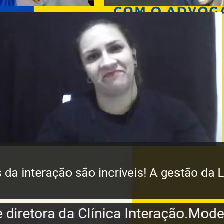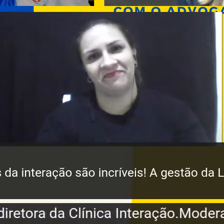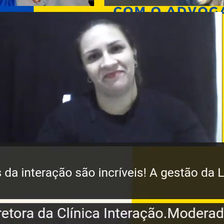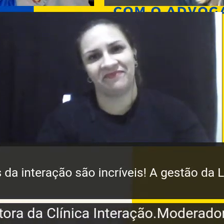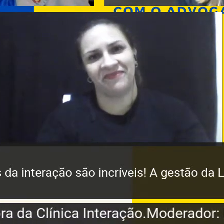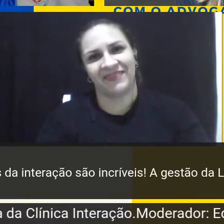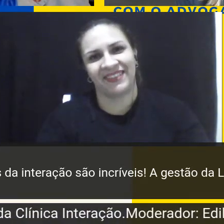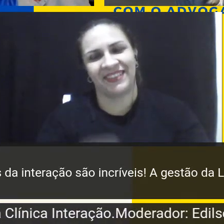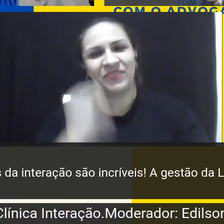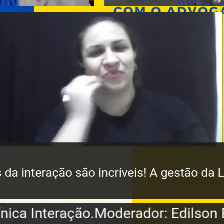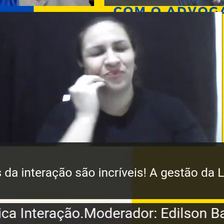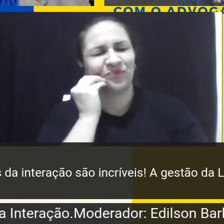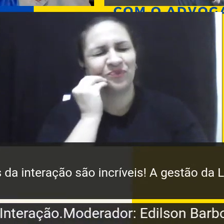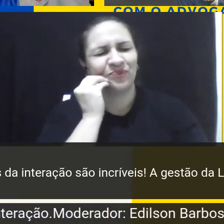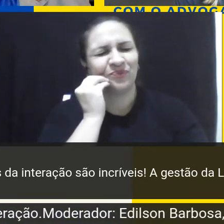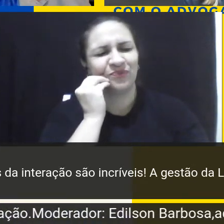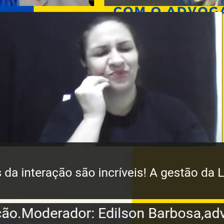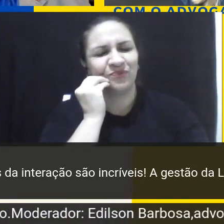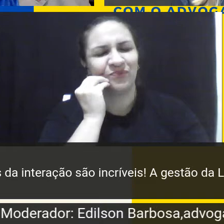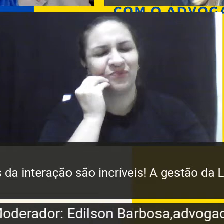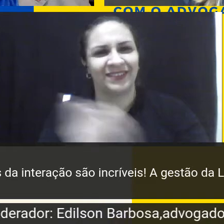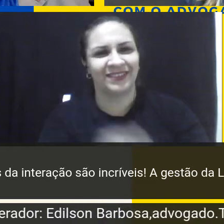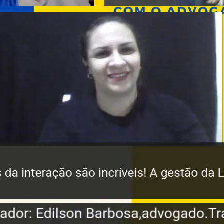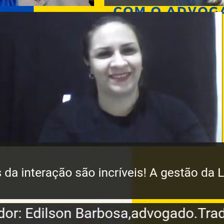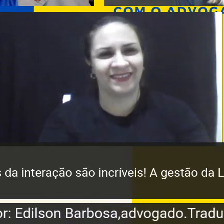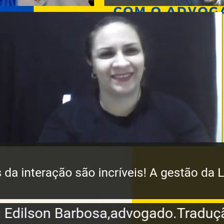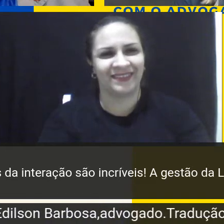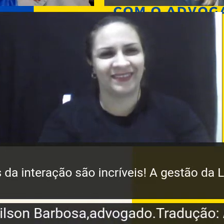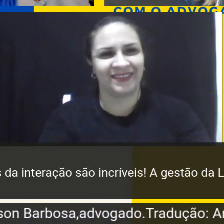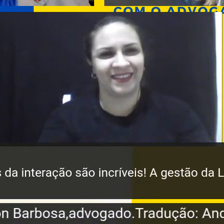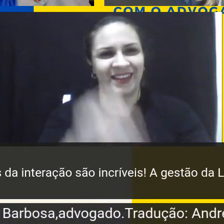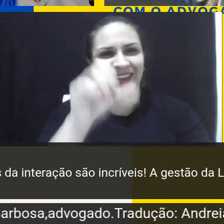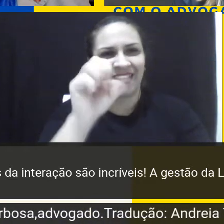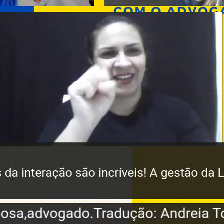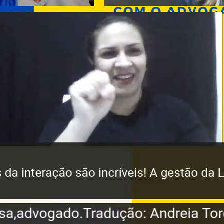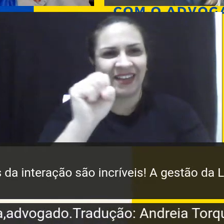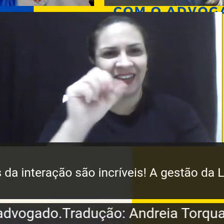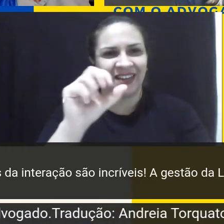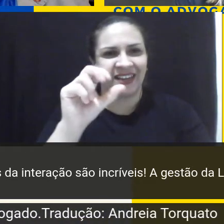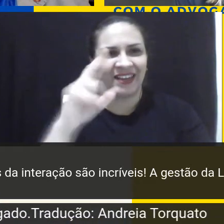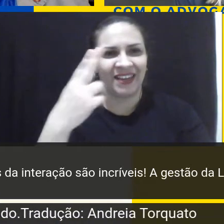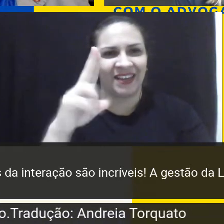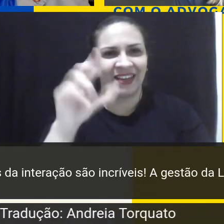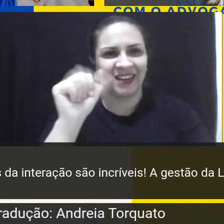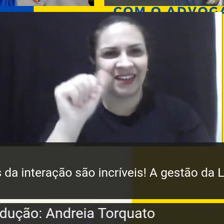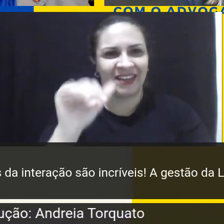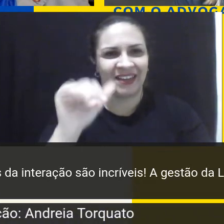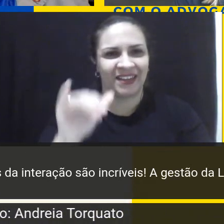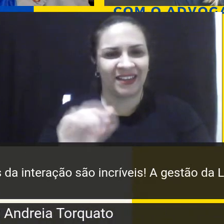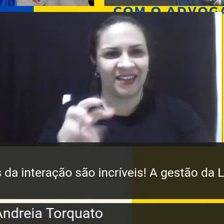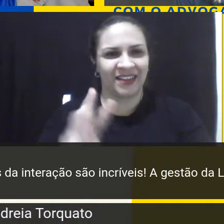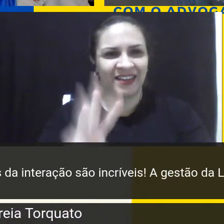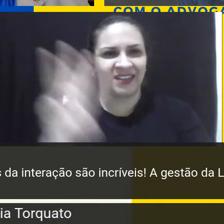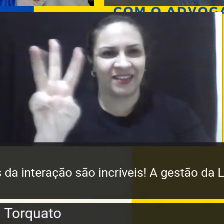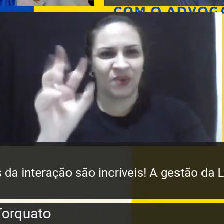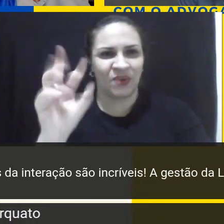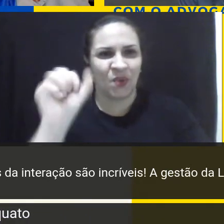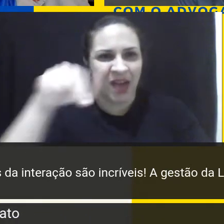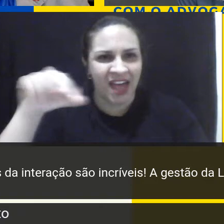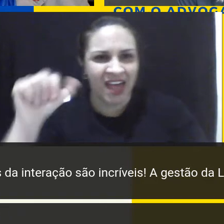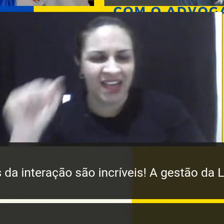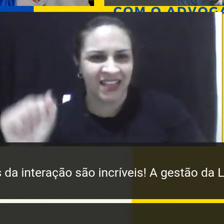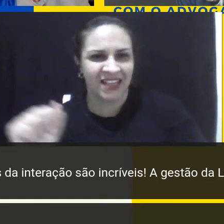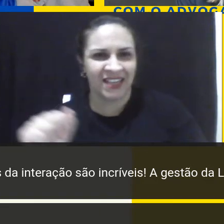Um beijo, Chauana. Chauana, né? A Chauana é supervisora ABA, lá da unidade